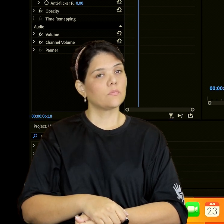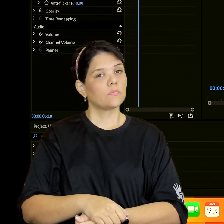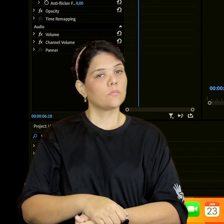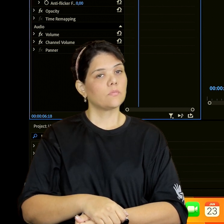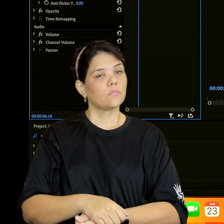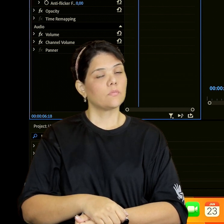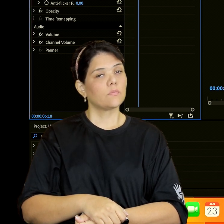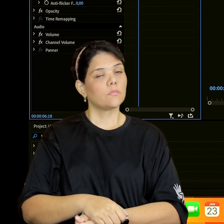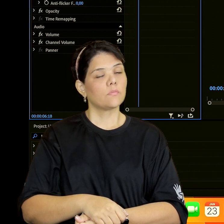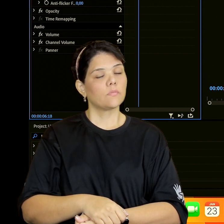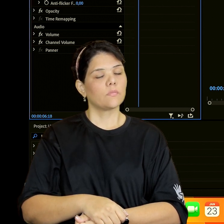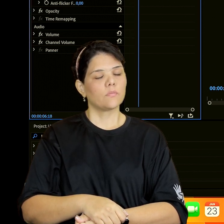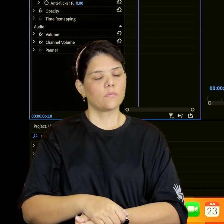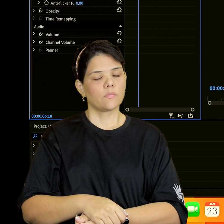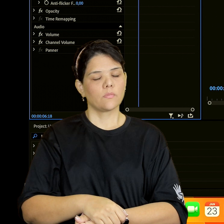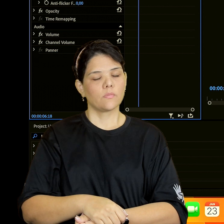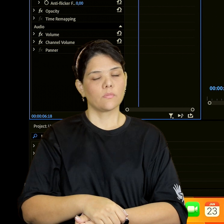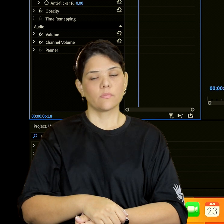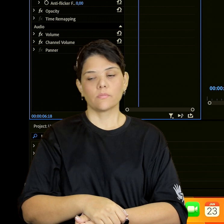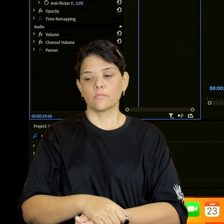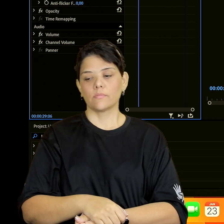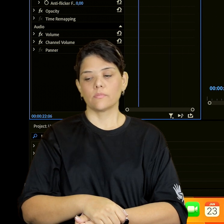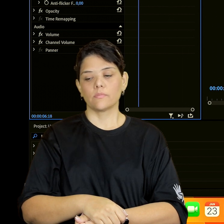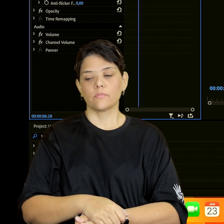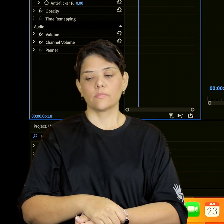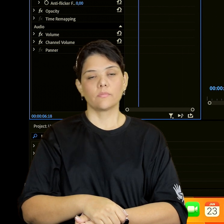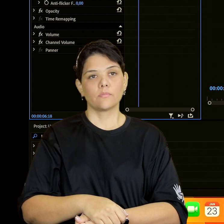tá mexendo muito pouco, vou deixar mais para vocês verem.